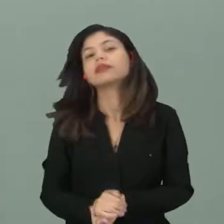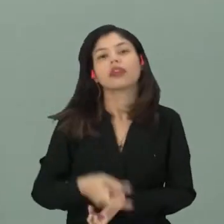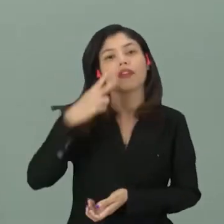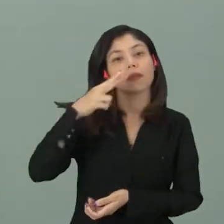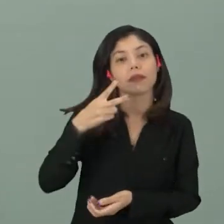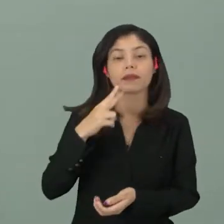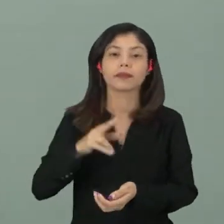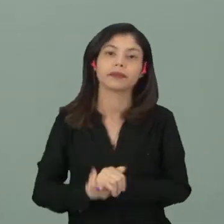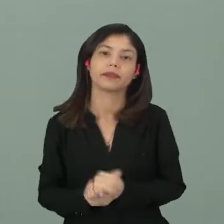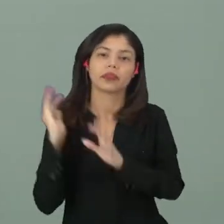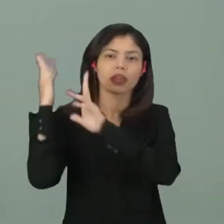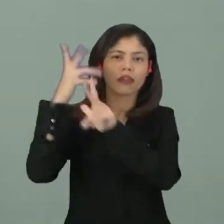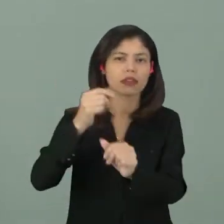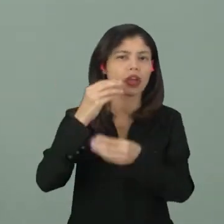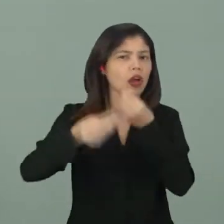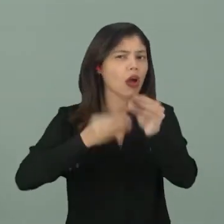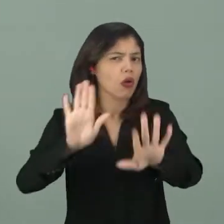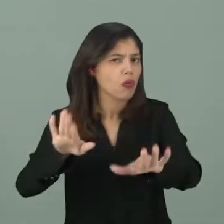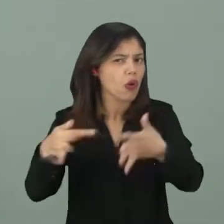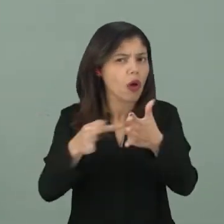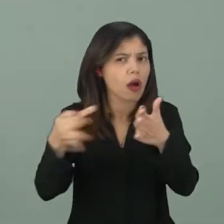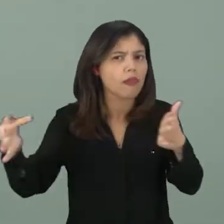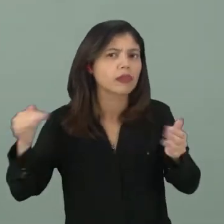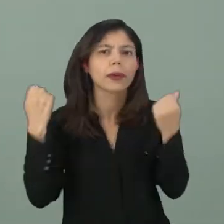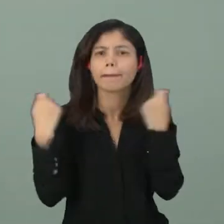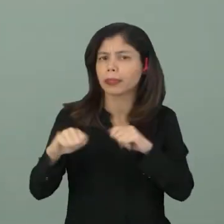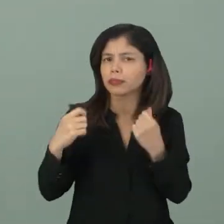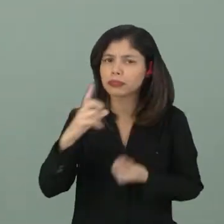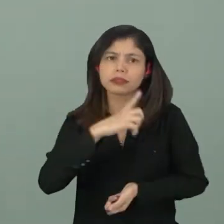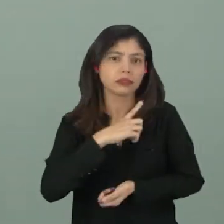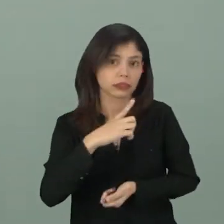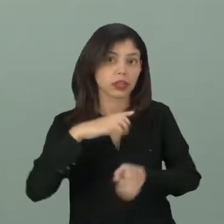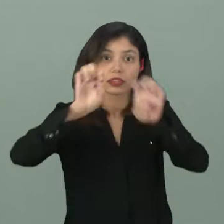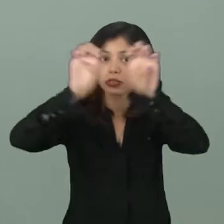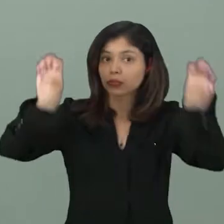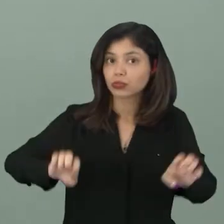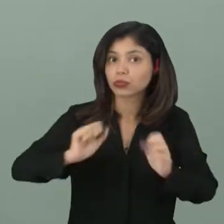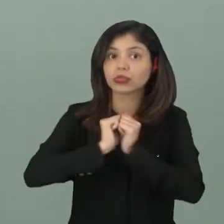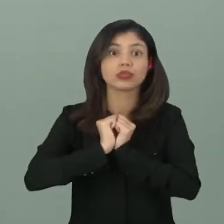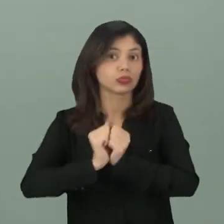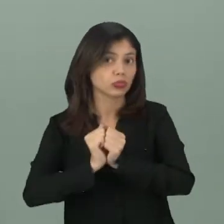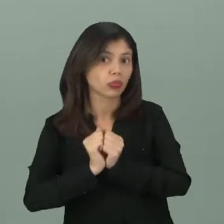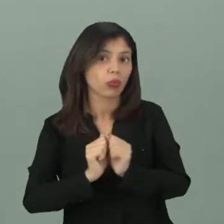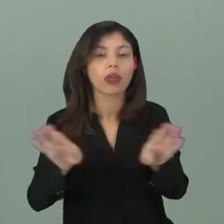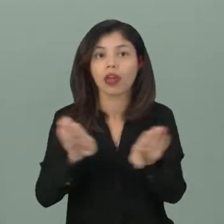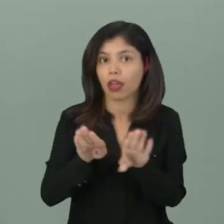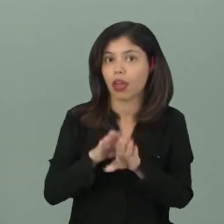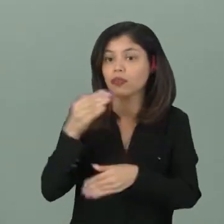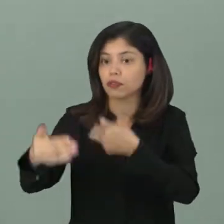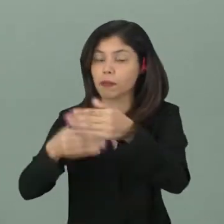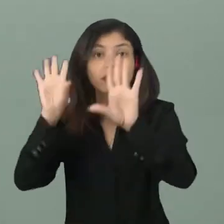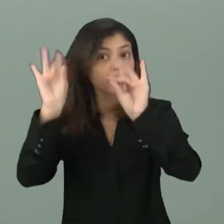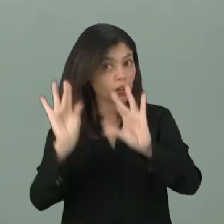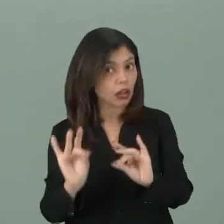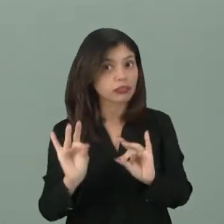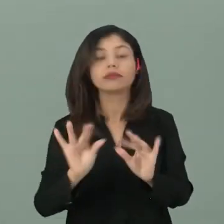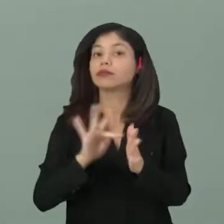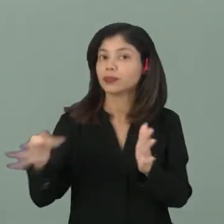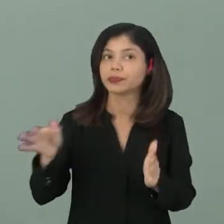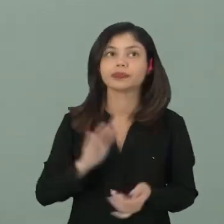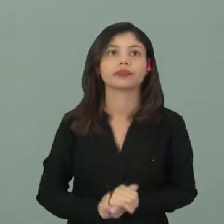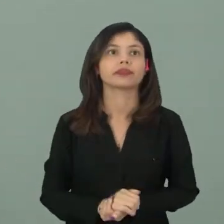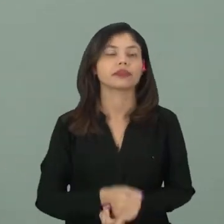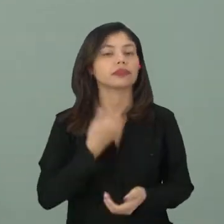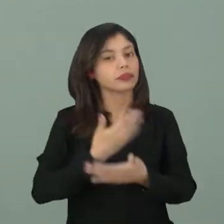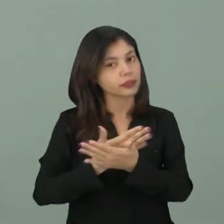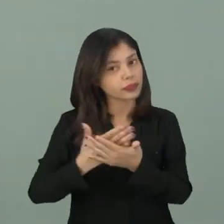revisar um pouquinho de que funções podem ser essas e que estruturas estão relacionadas ao desenvolvimento de cada função. E aí,